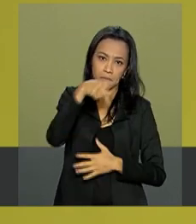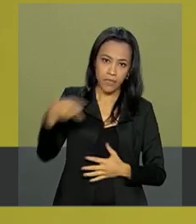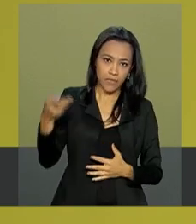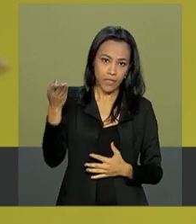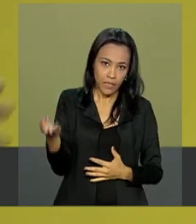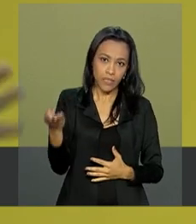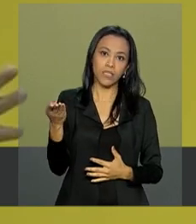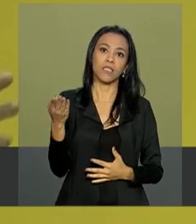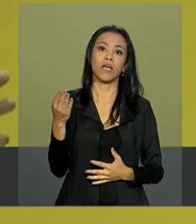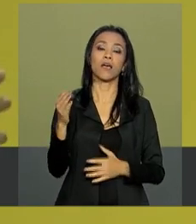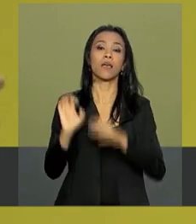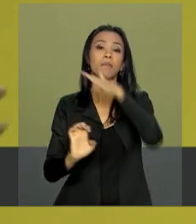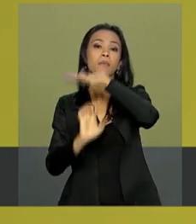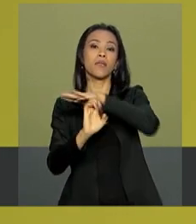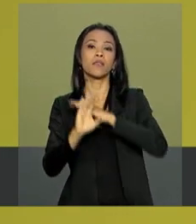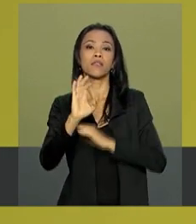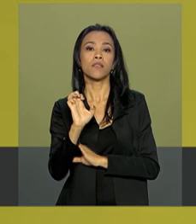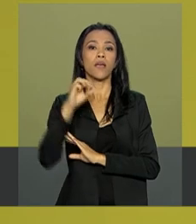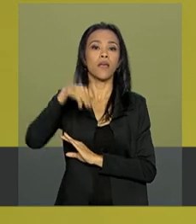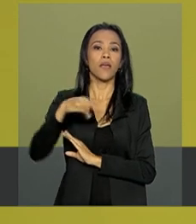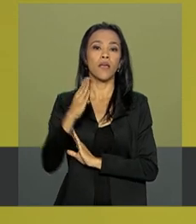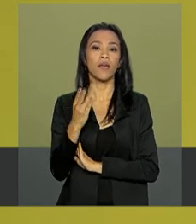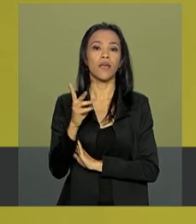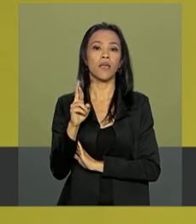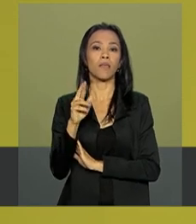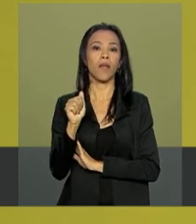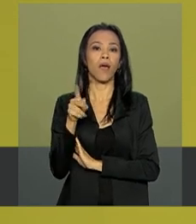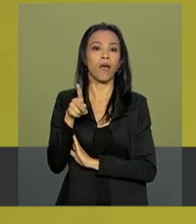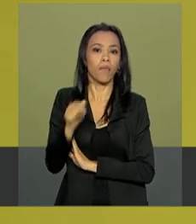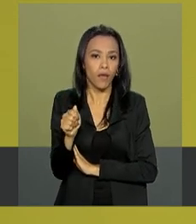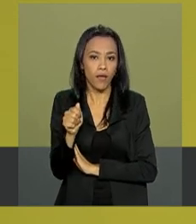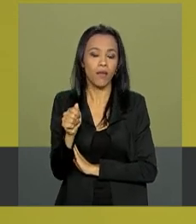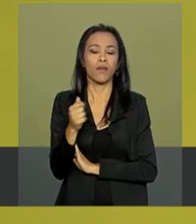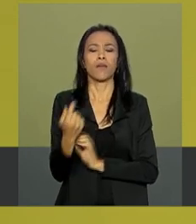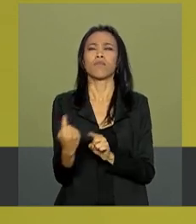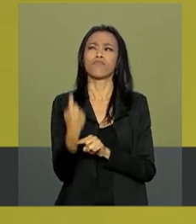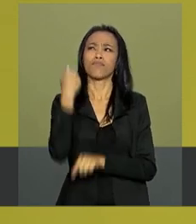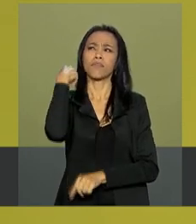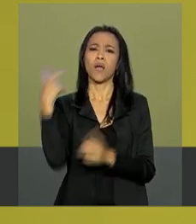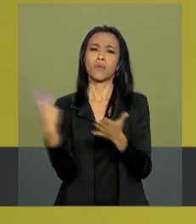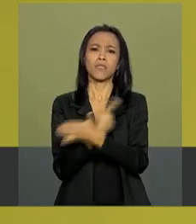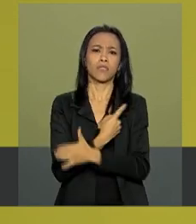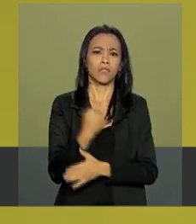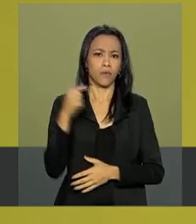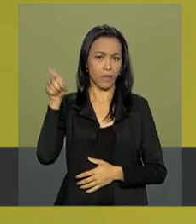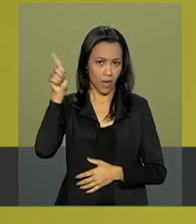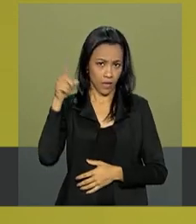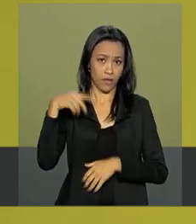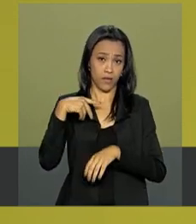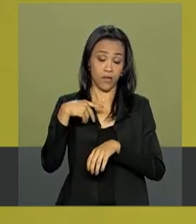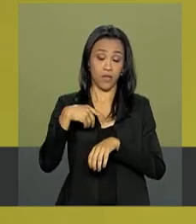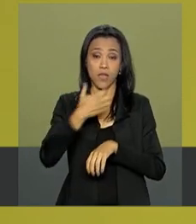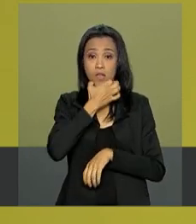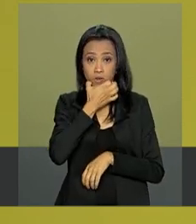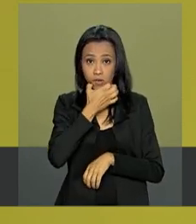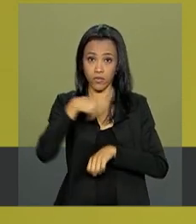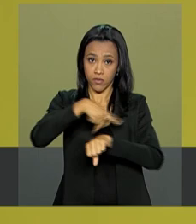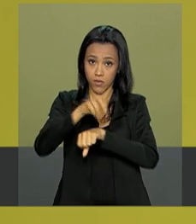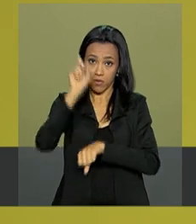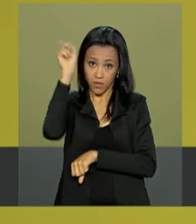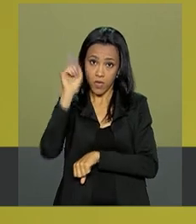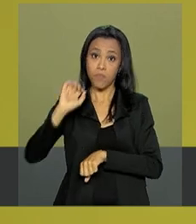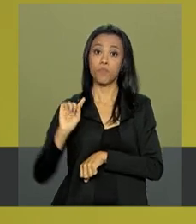coisa curiosa. Uns 5, 6 anos atrás, houve em Londres uma reunião promovida pelo então primeiro-ministro,